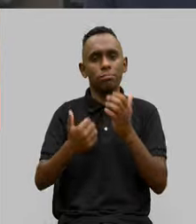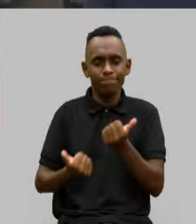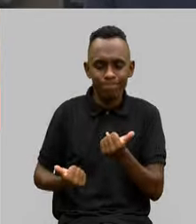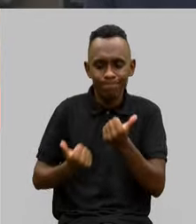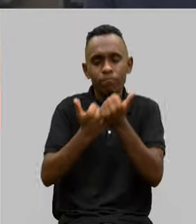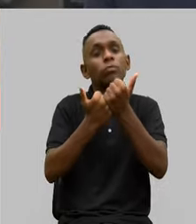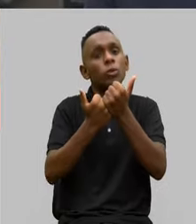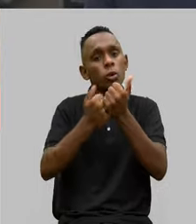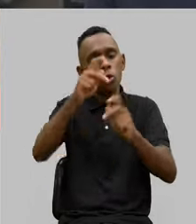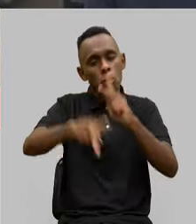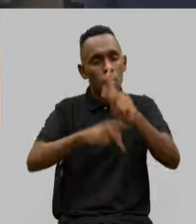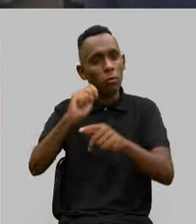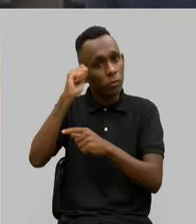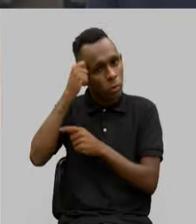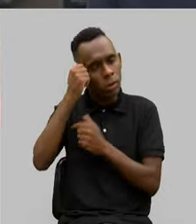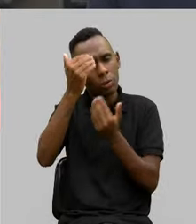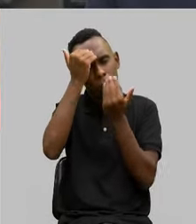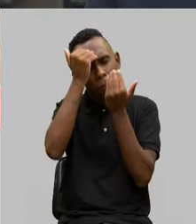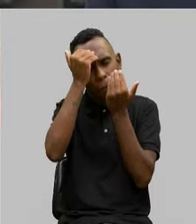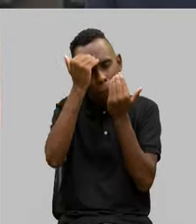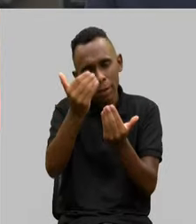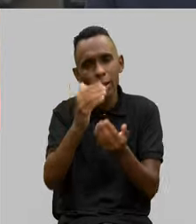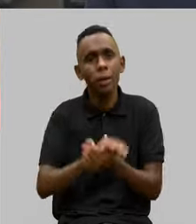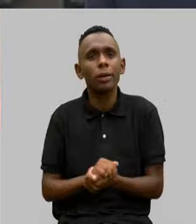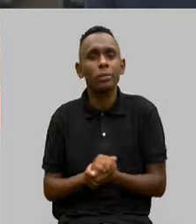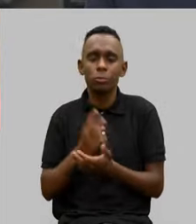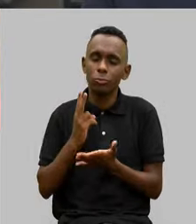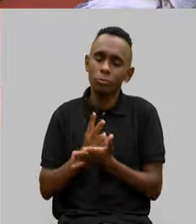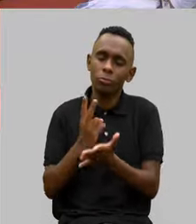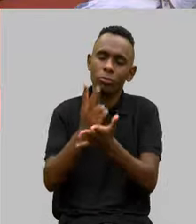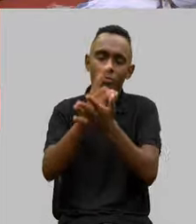pro povo negro Obrigada e